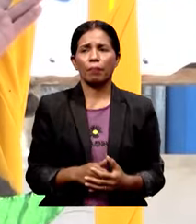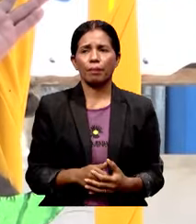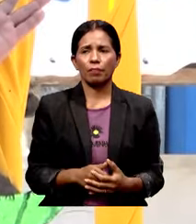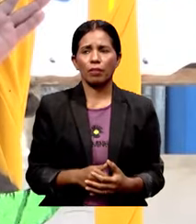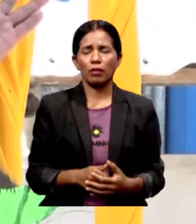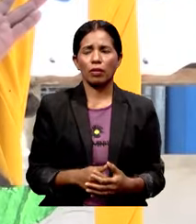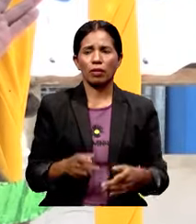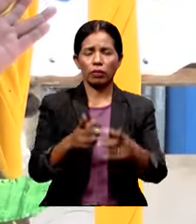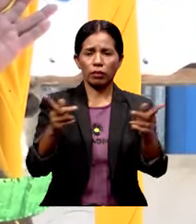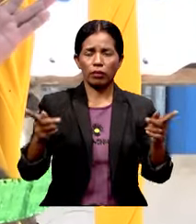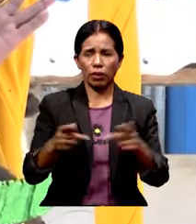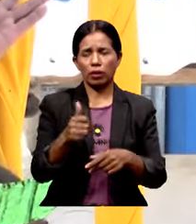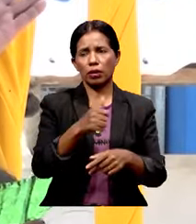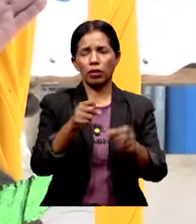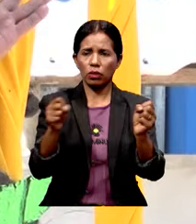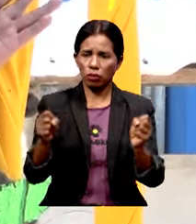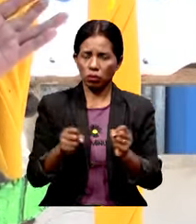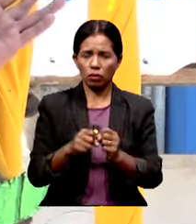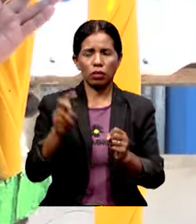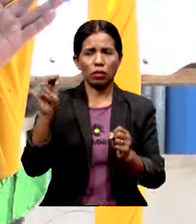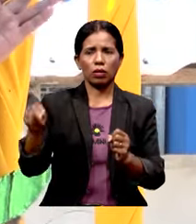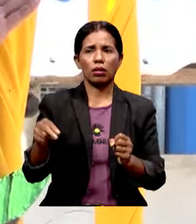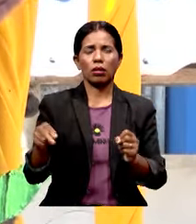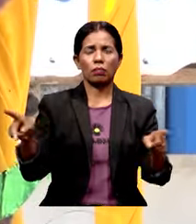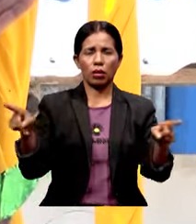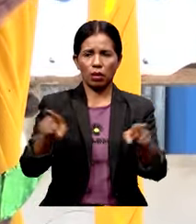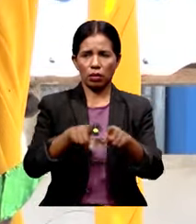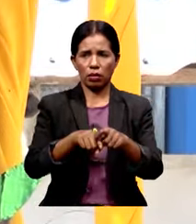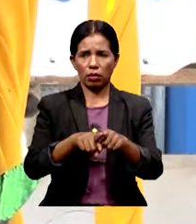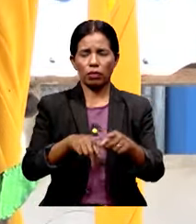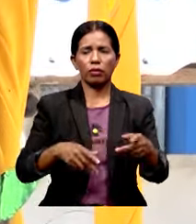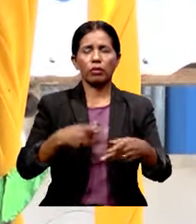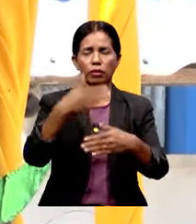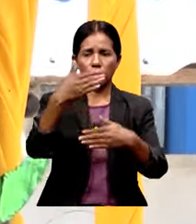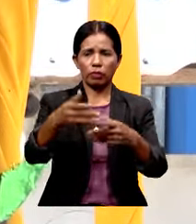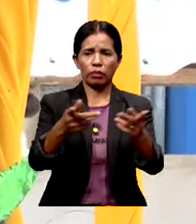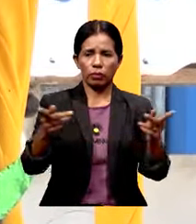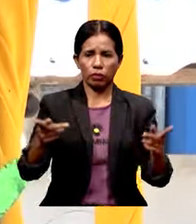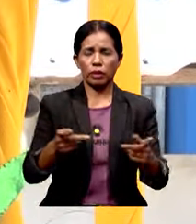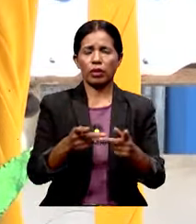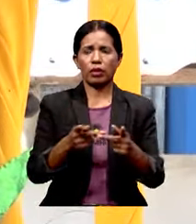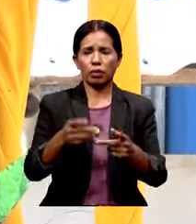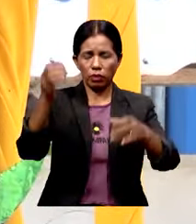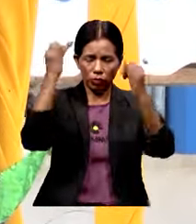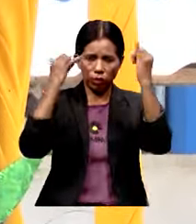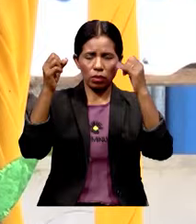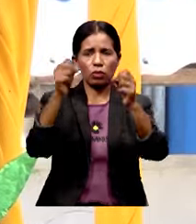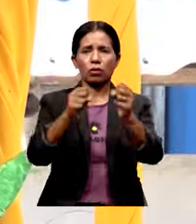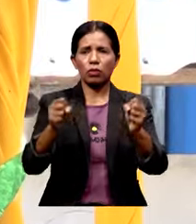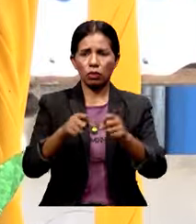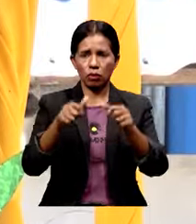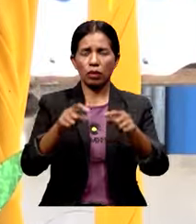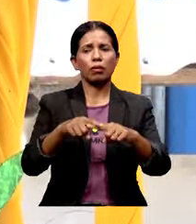salão sukunian atau bele saya nesan espaço ka centro informação sukune